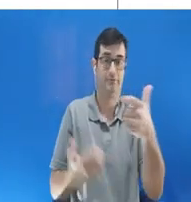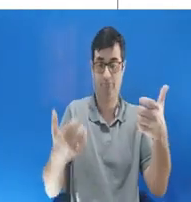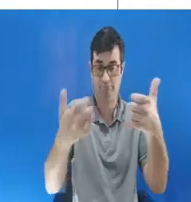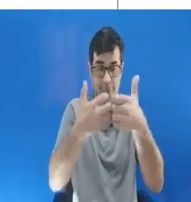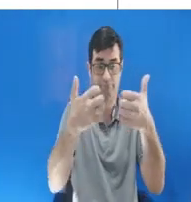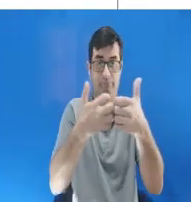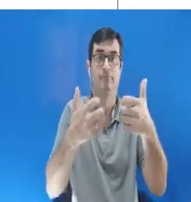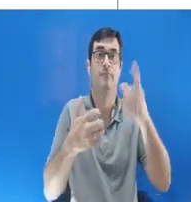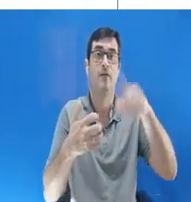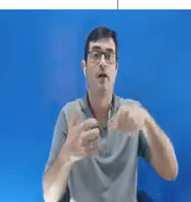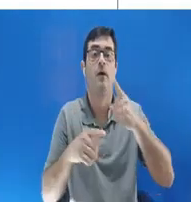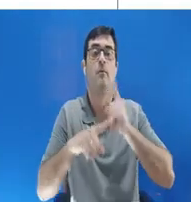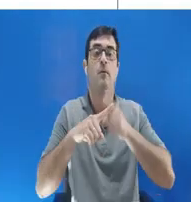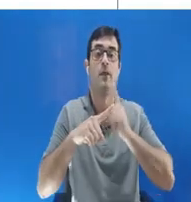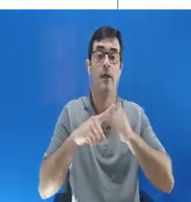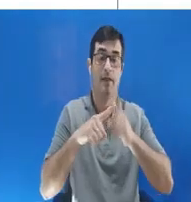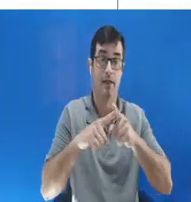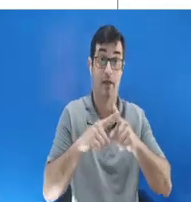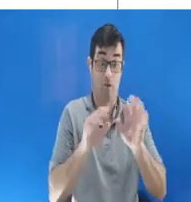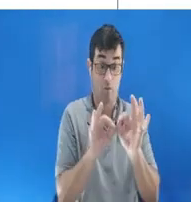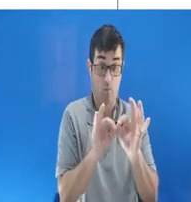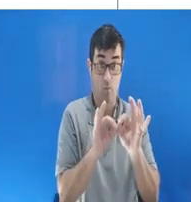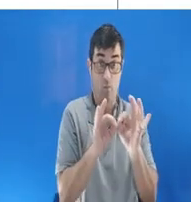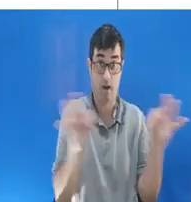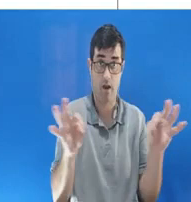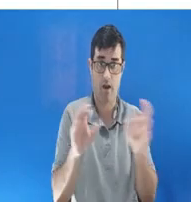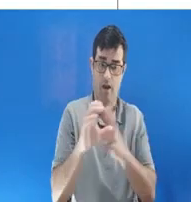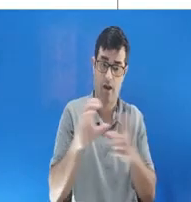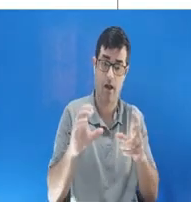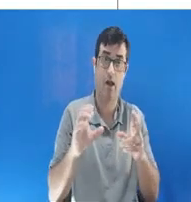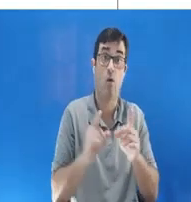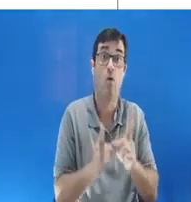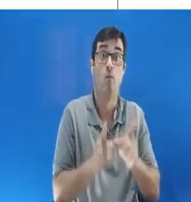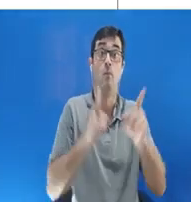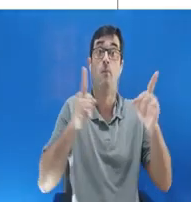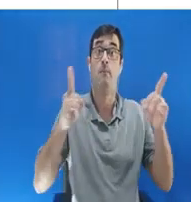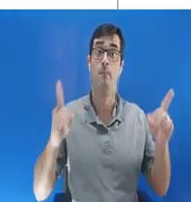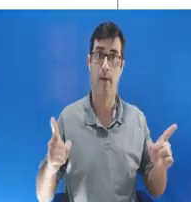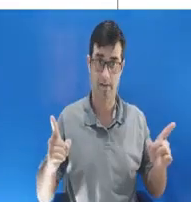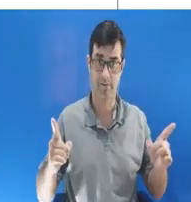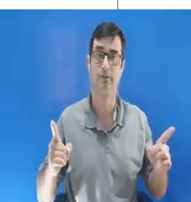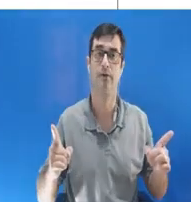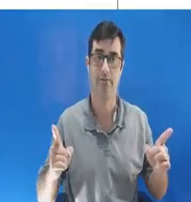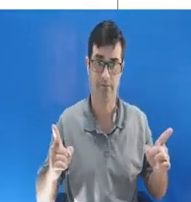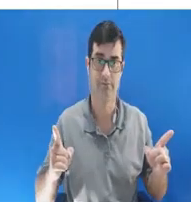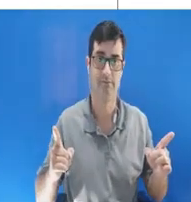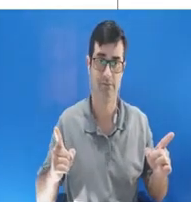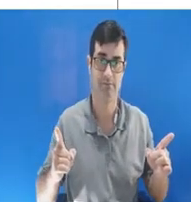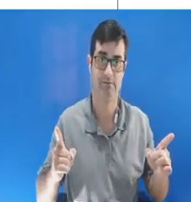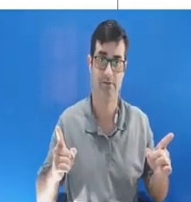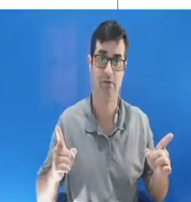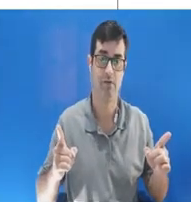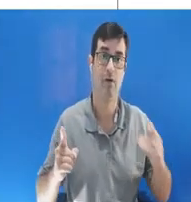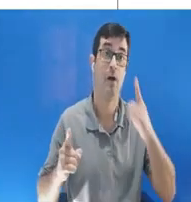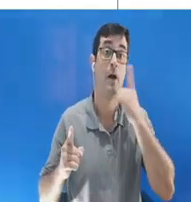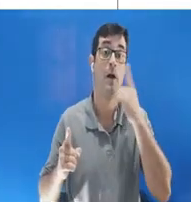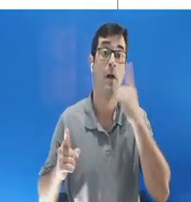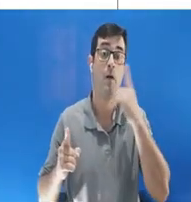o raio metálico seja maior do que o raio covalente. E isso se deve a que eu não